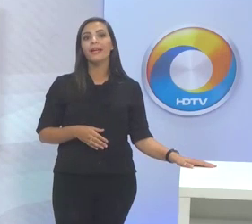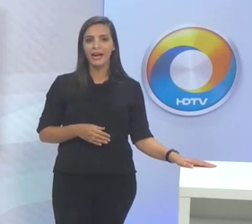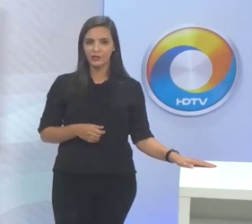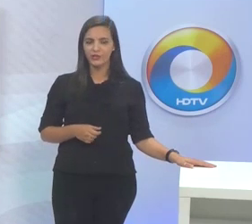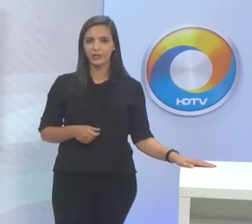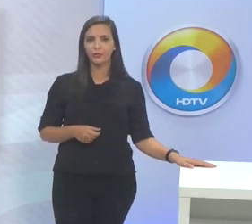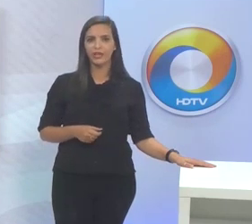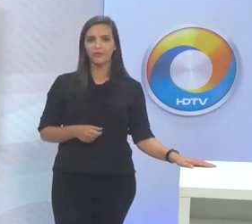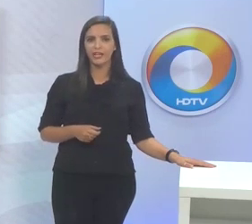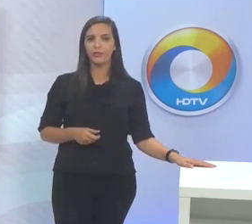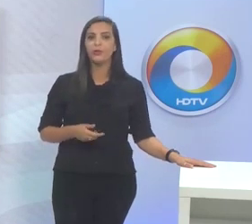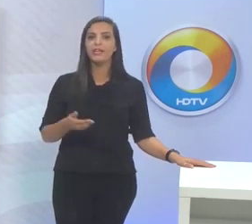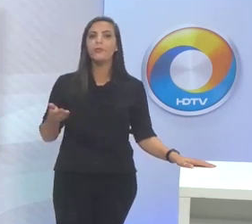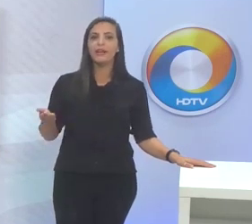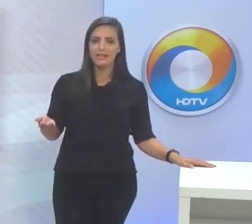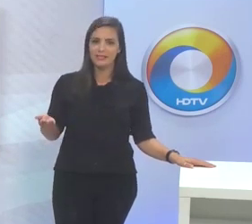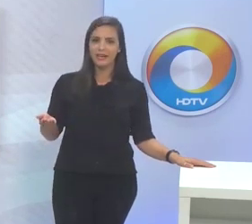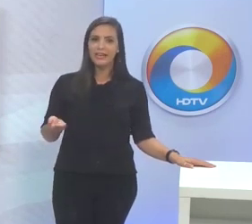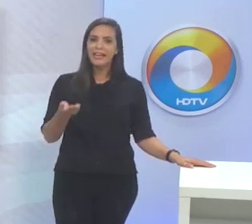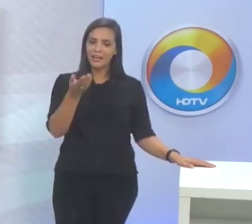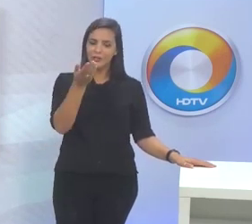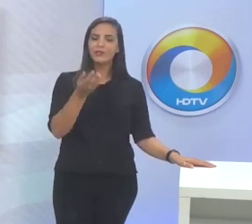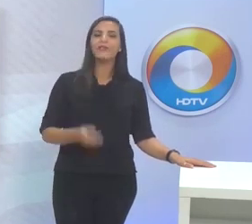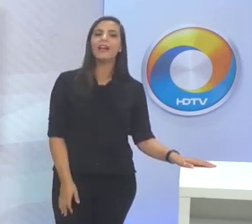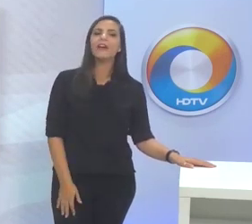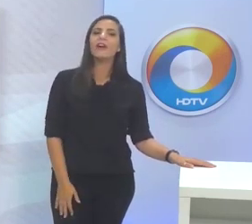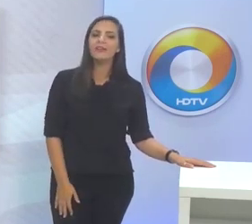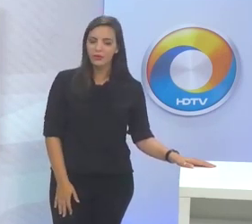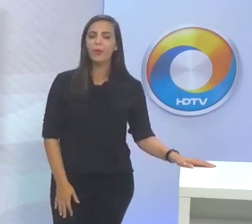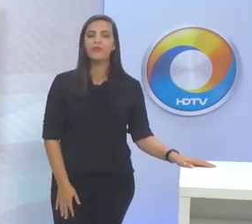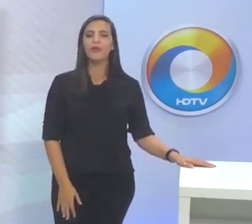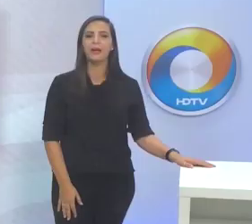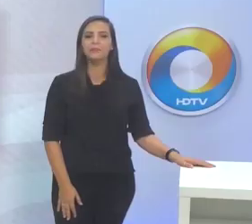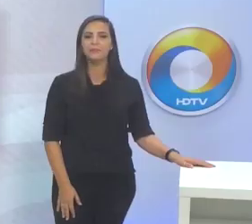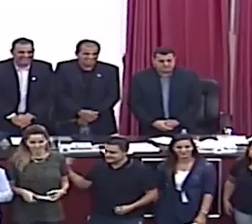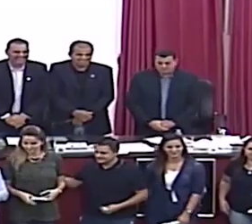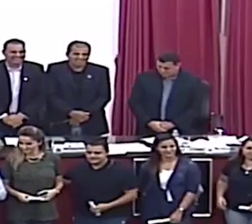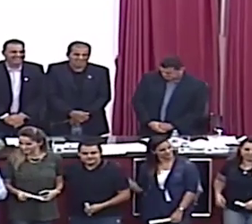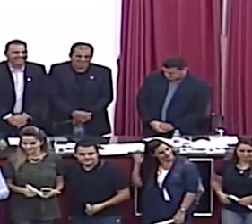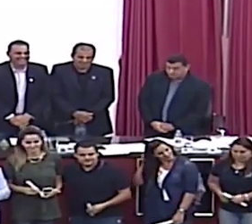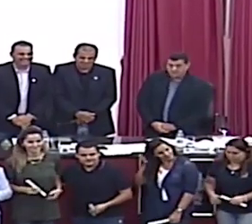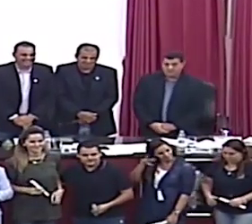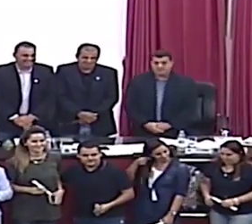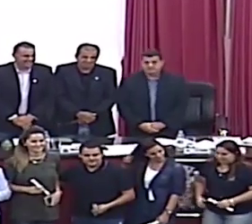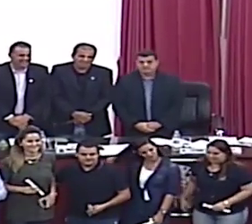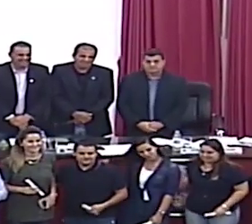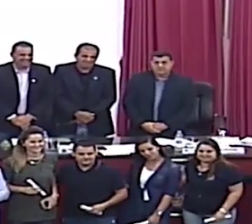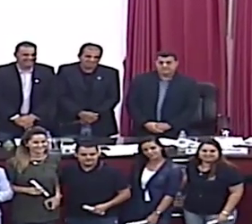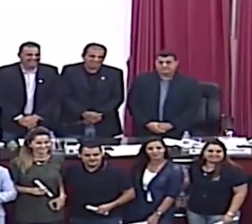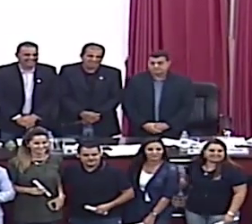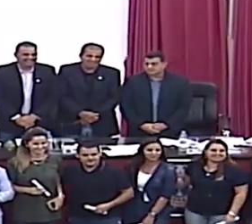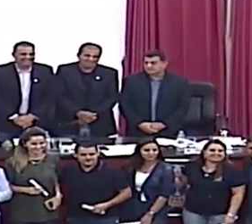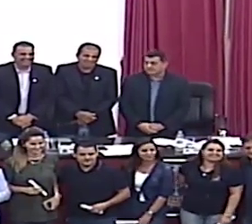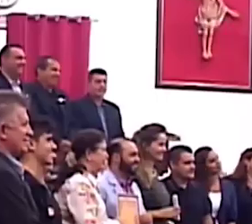uma homenagem de autoria do vereador Rodrigo Beleza. E a gente confere agora como foi. A equipe de esporte da Rádio